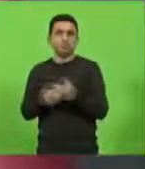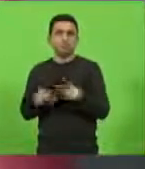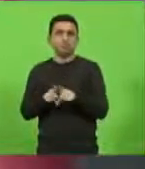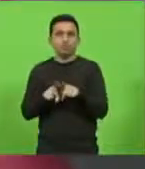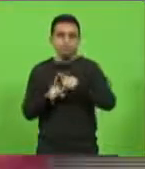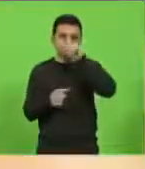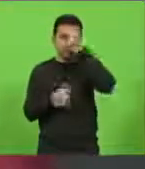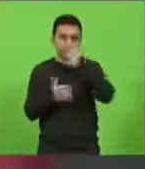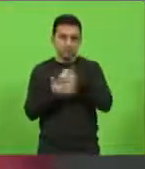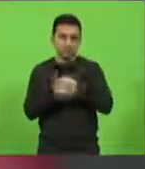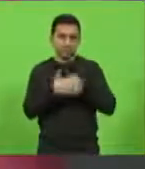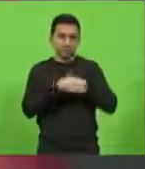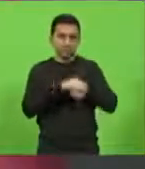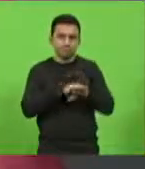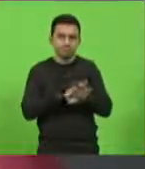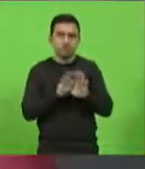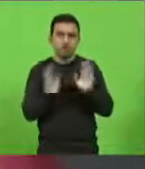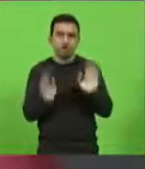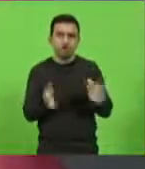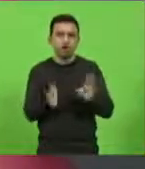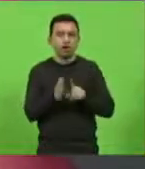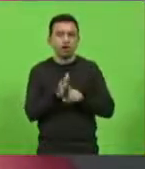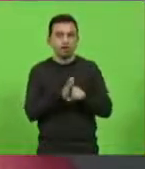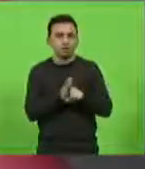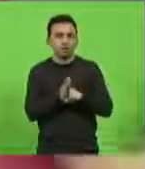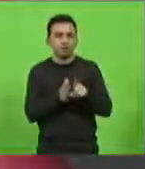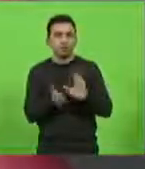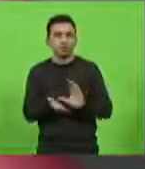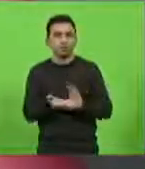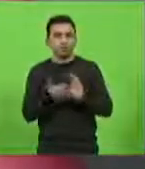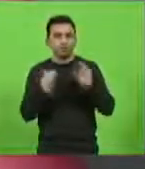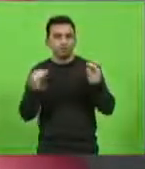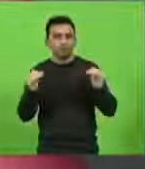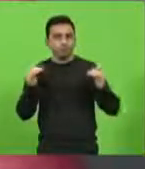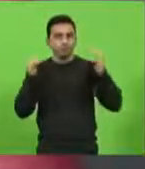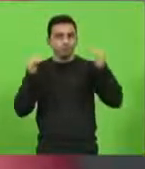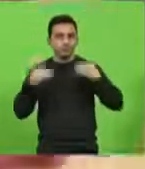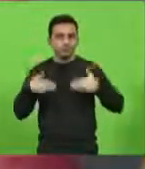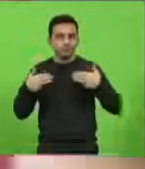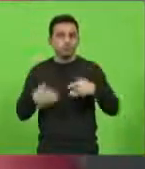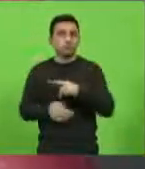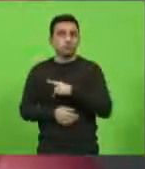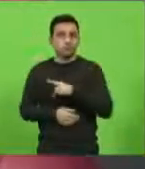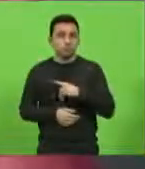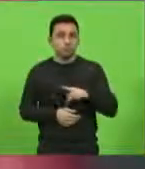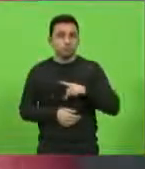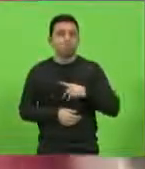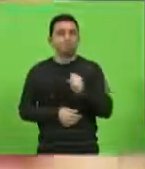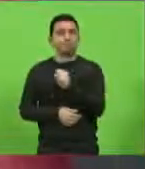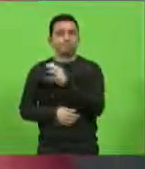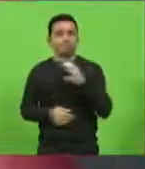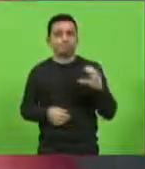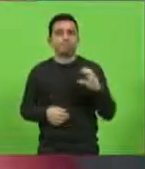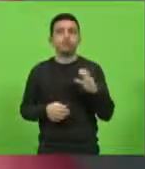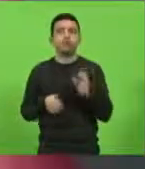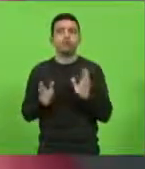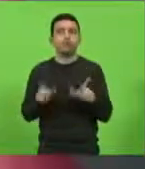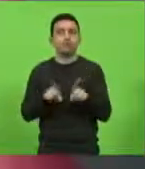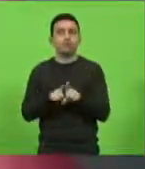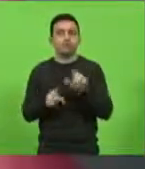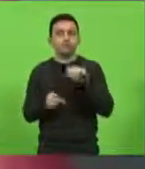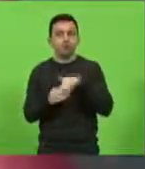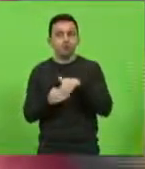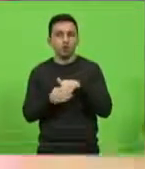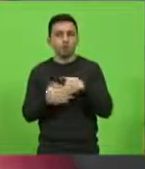decisão pelo arquivamento está sendo analisada pelo conselho superior do Ministério Público Santa Catarina inclusive já voto